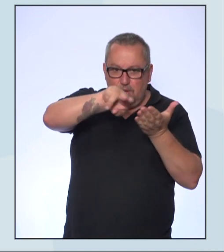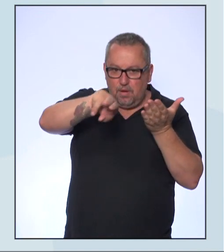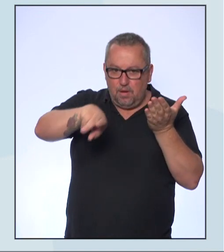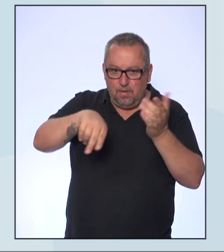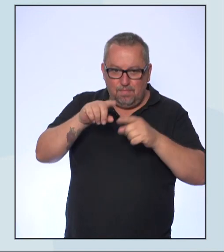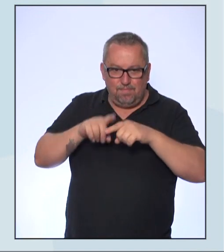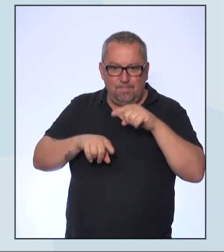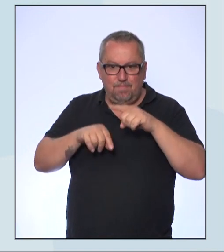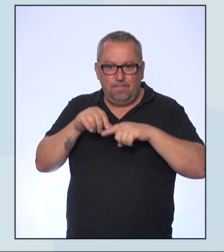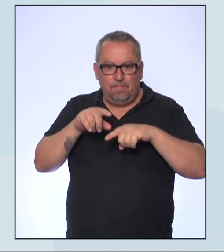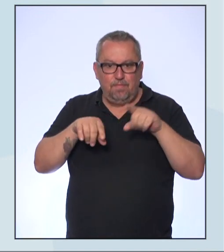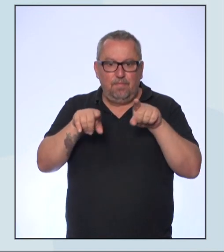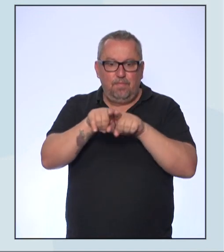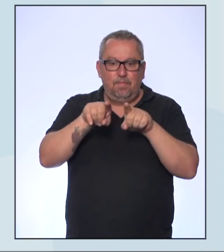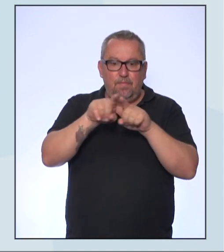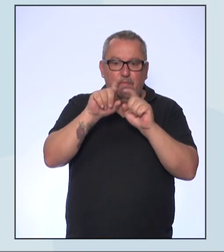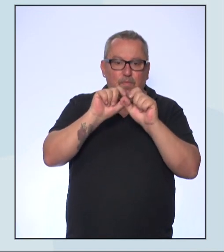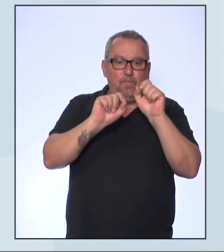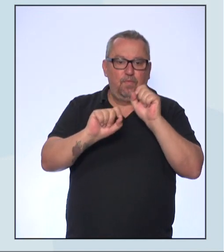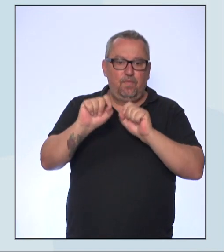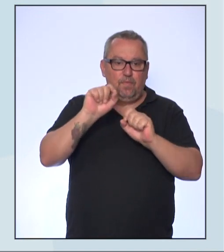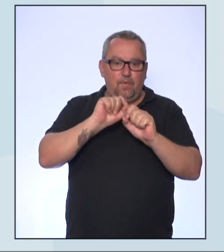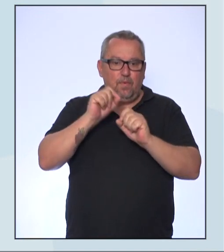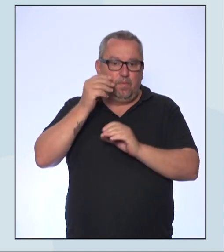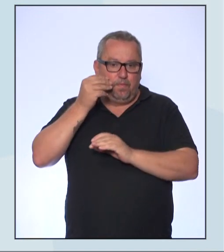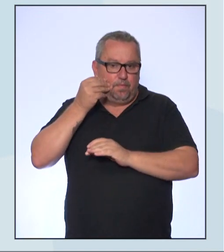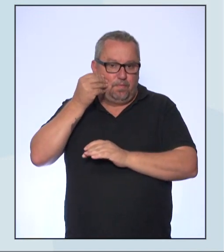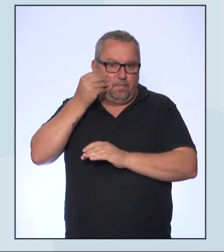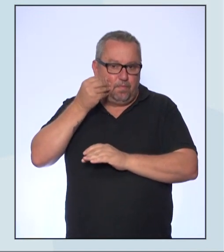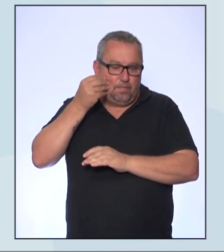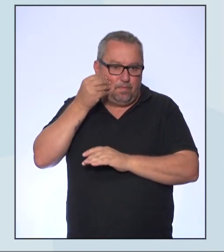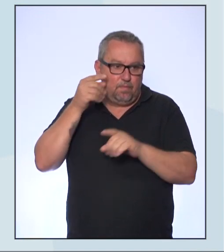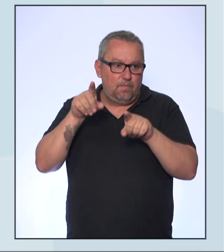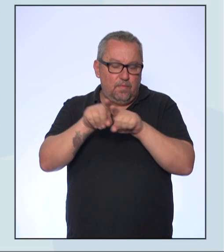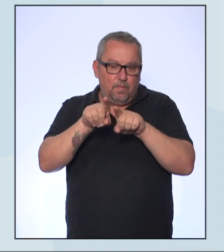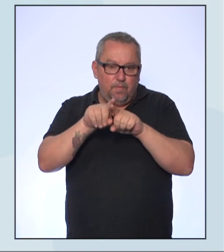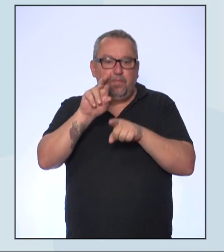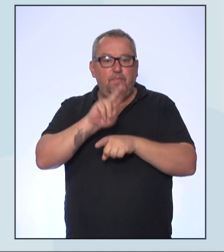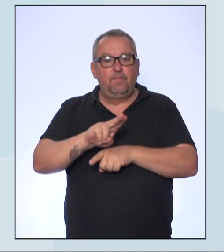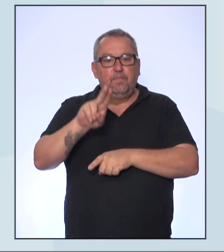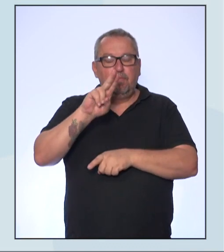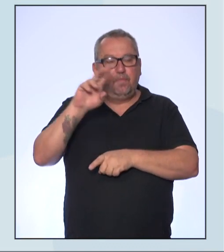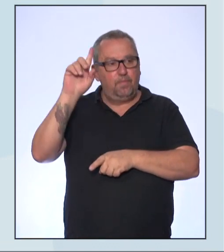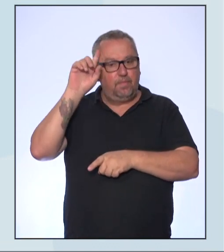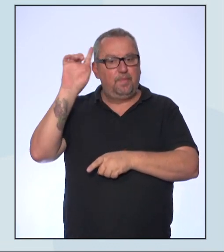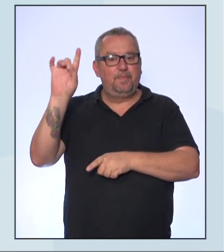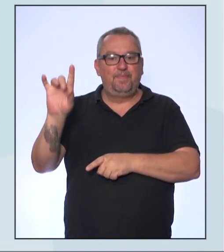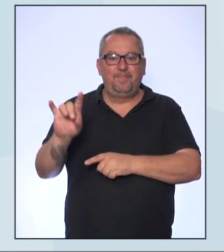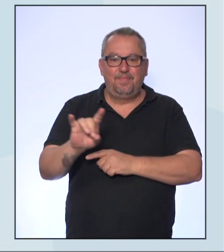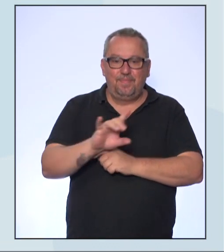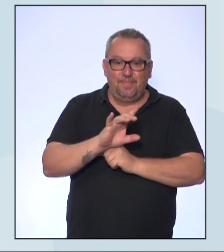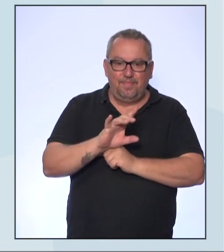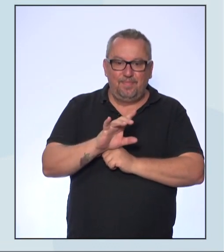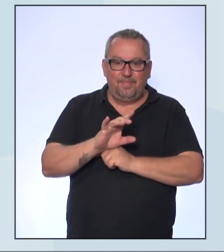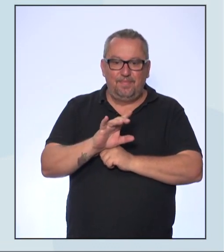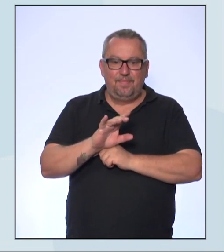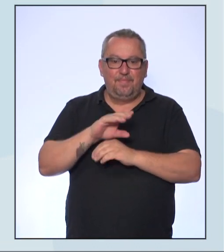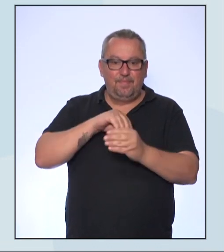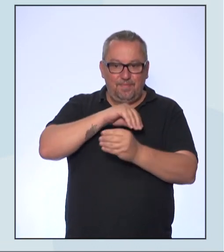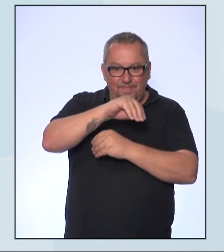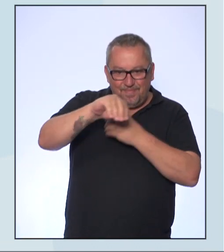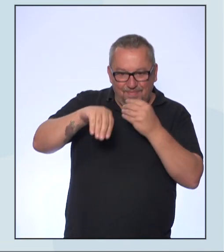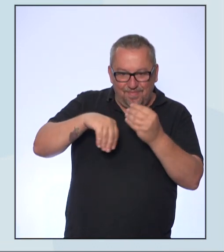diversos materiais, ocorridas tanto na realização de experimentos quanto em situações do cotidiano, como a mistura